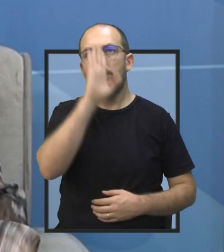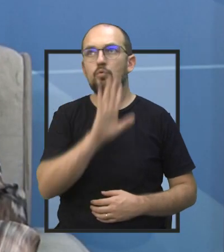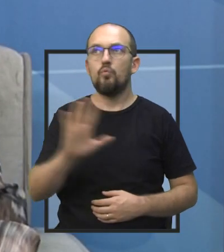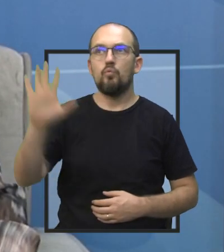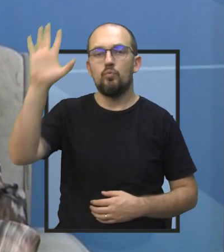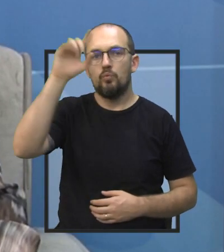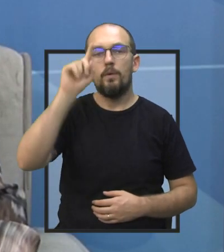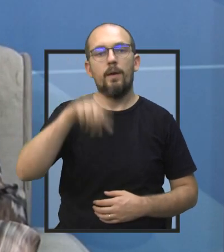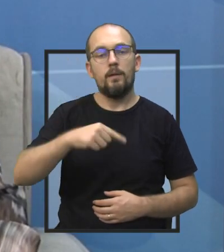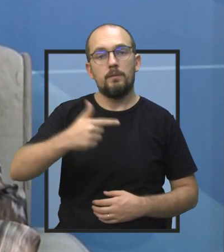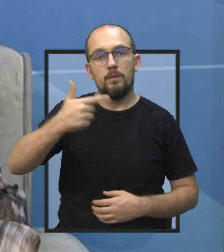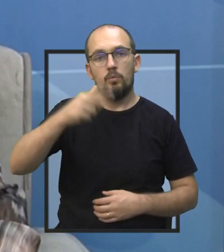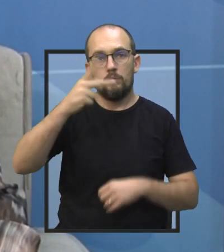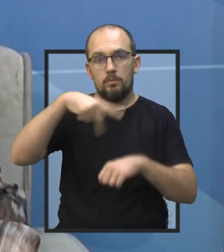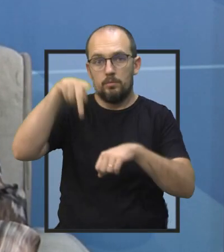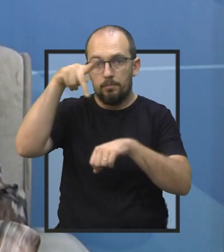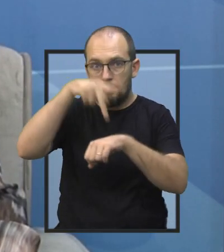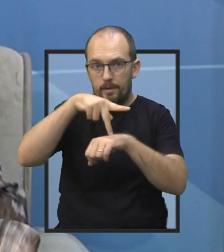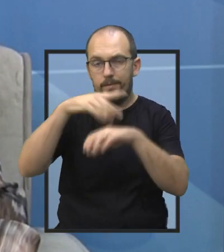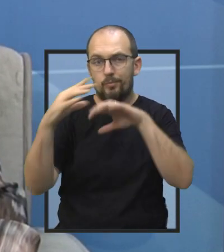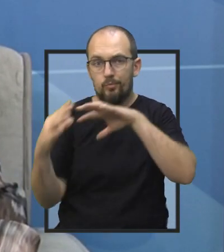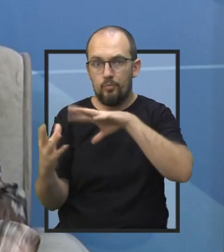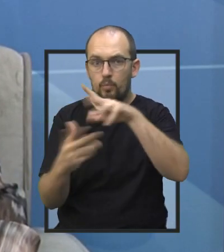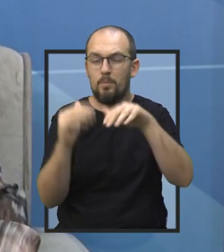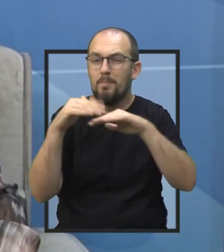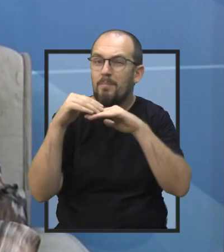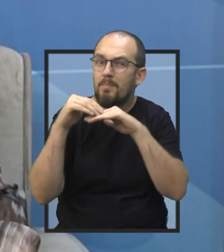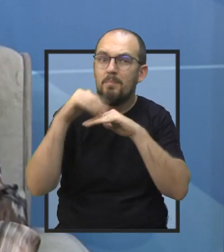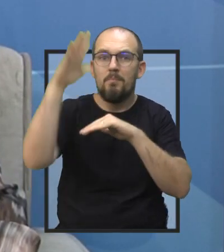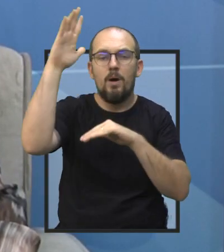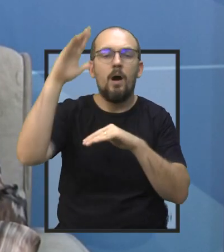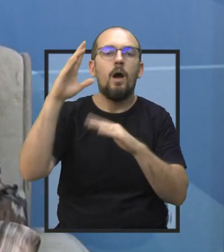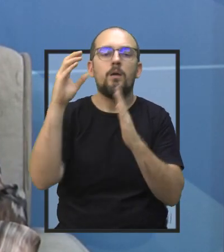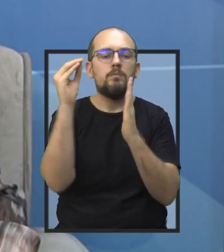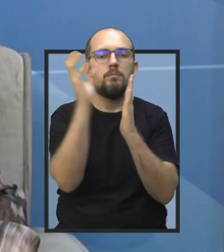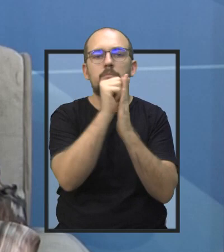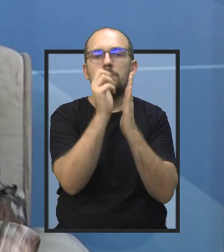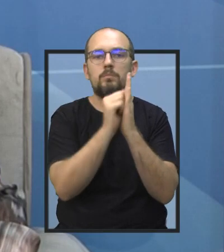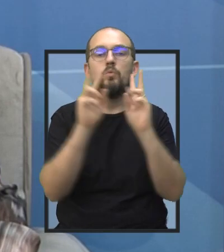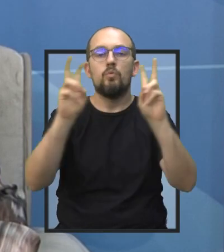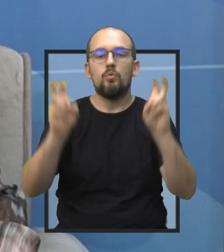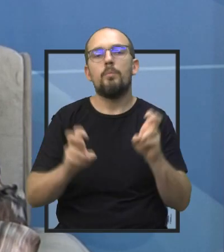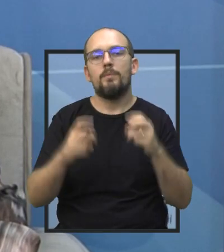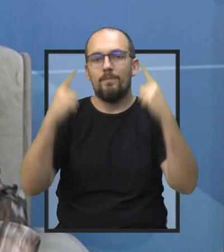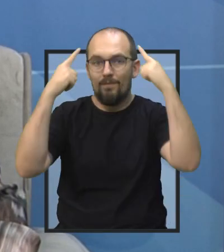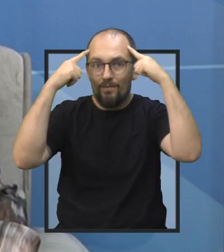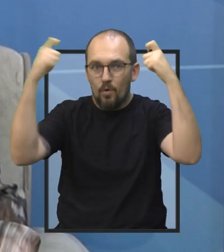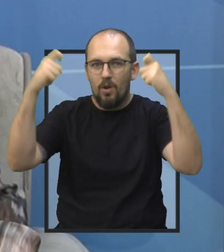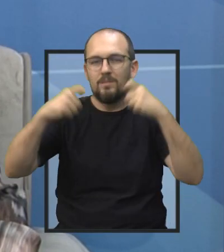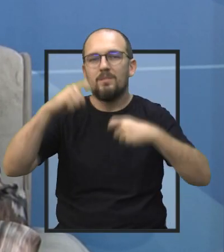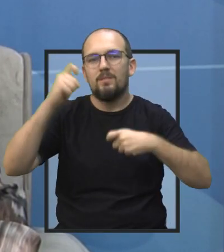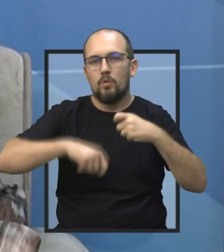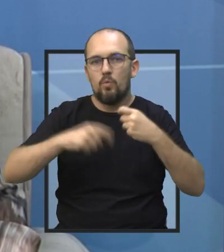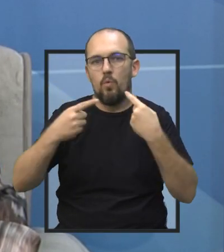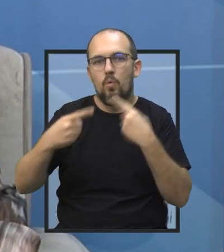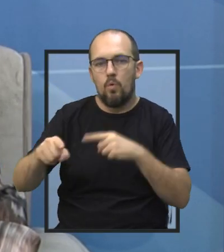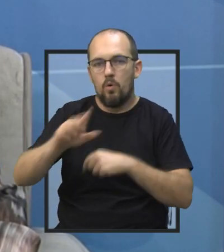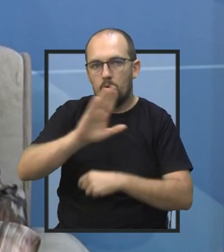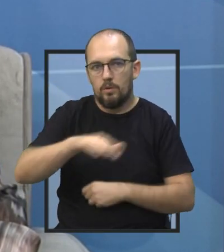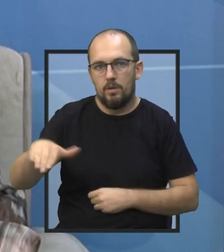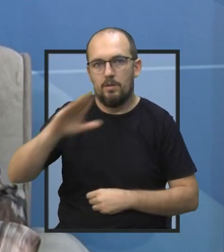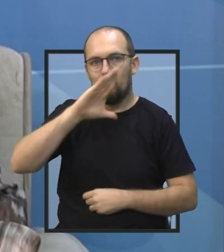O Brasil é o segundo país do mundo com mais casos registrados de violência sexual contra crianças